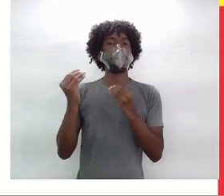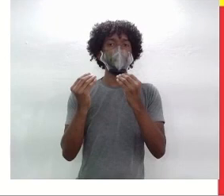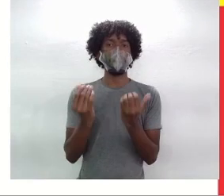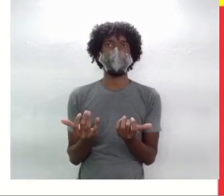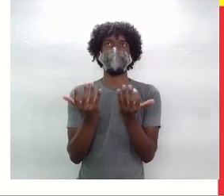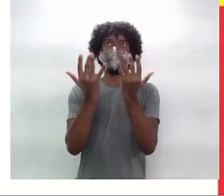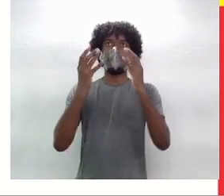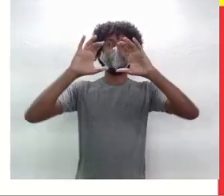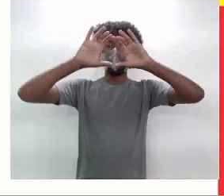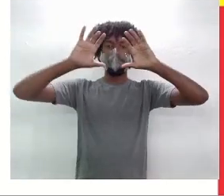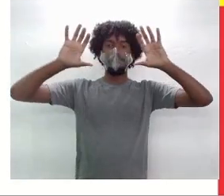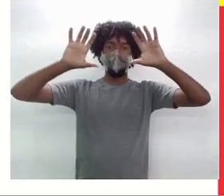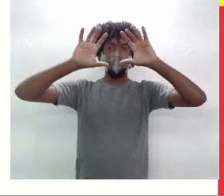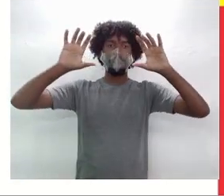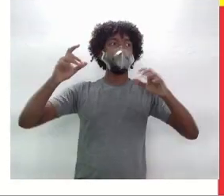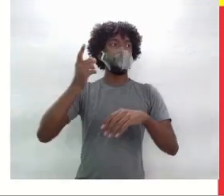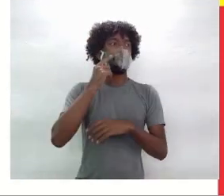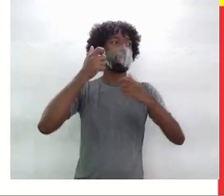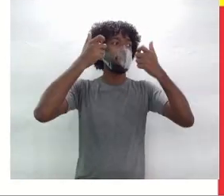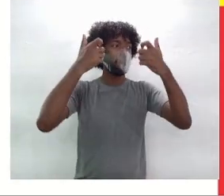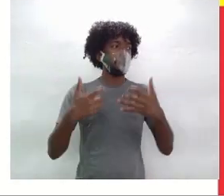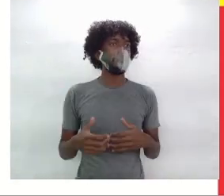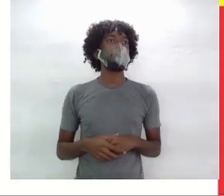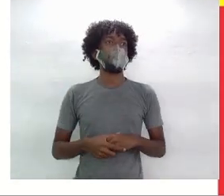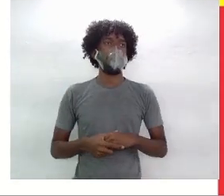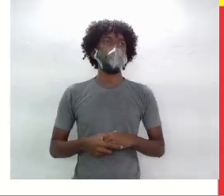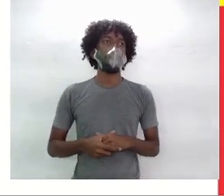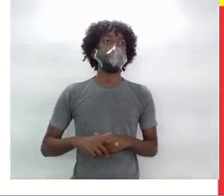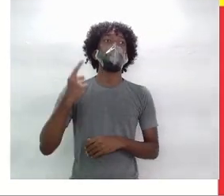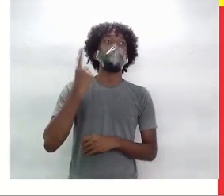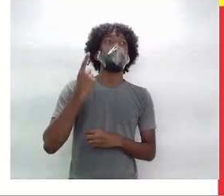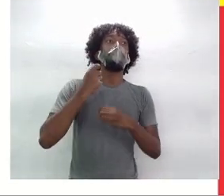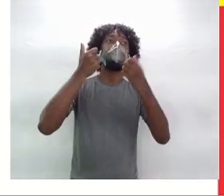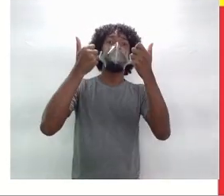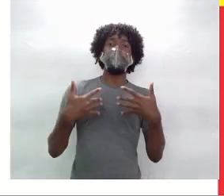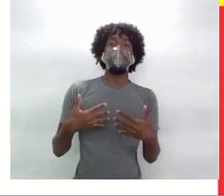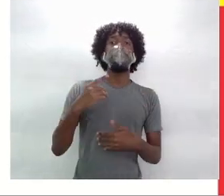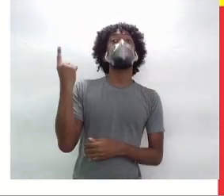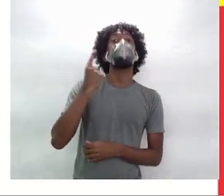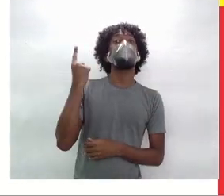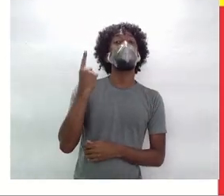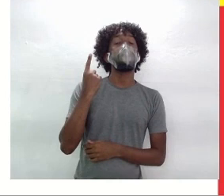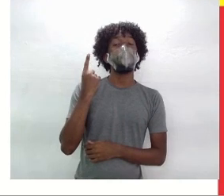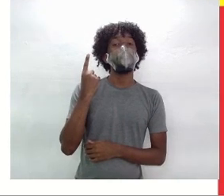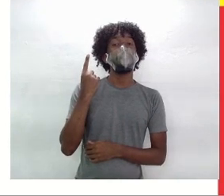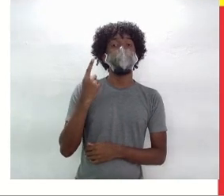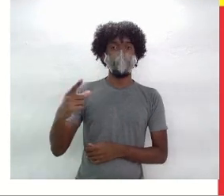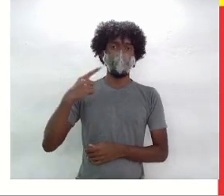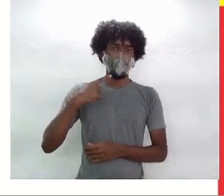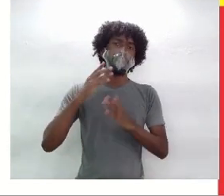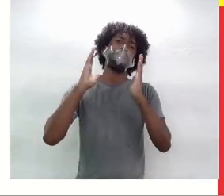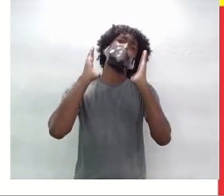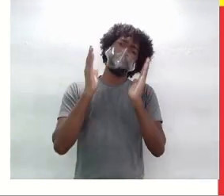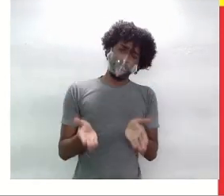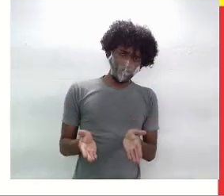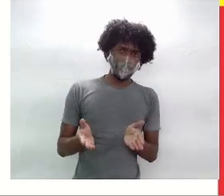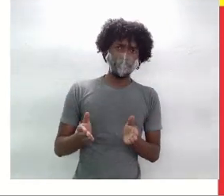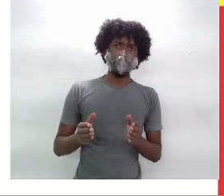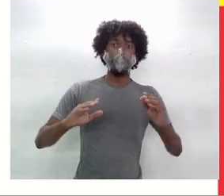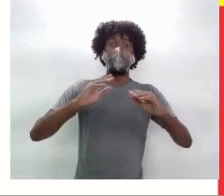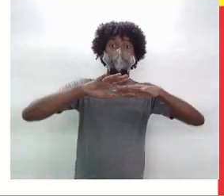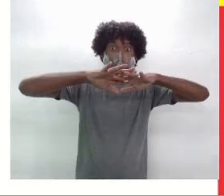Se fala da formação das nuvens, a gente vê primeiro ali, ó, número 1, oceanos, lagos e